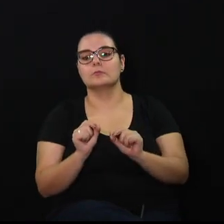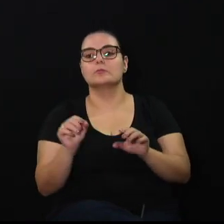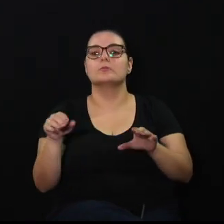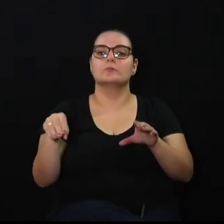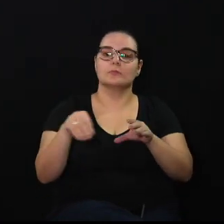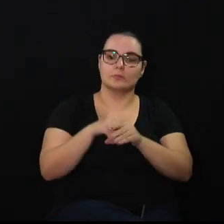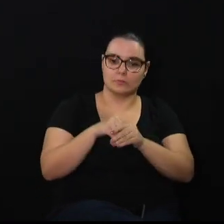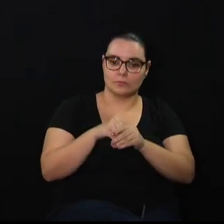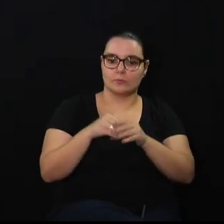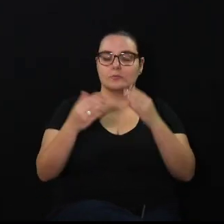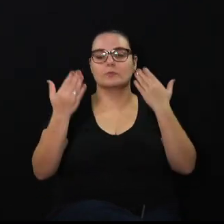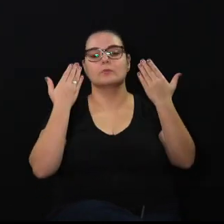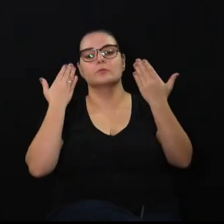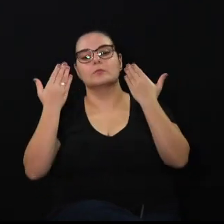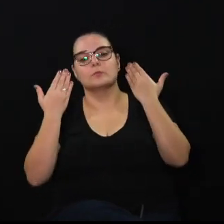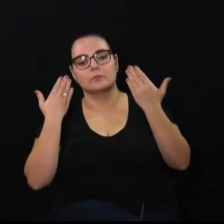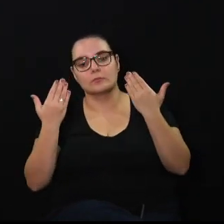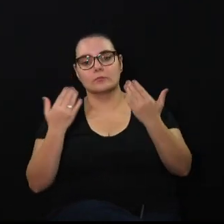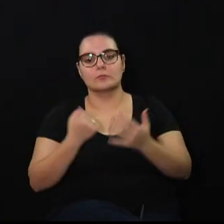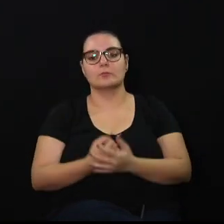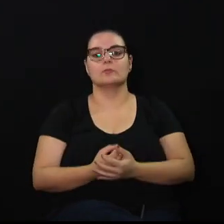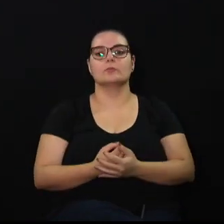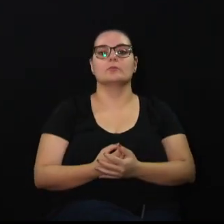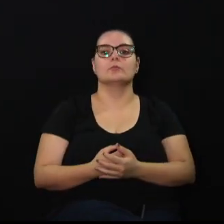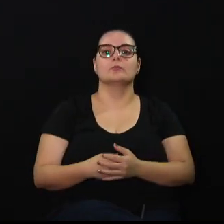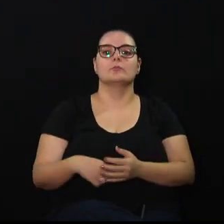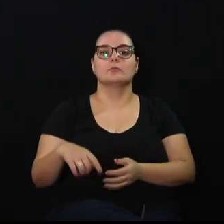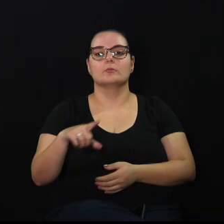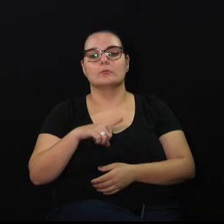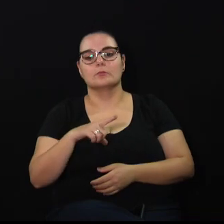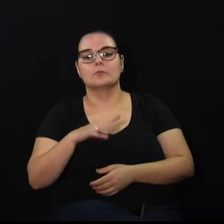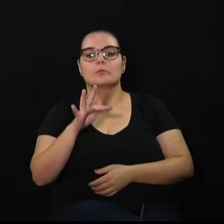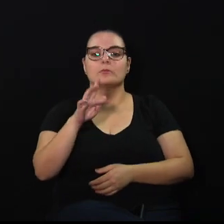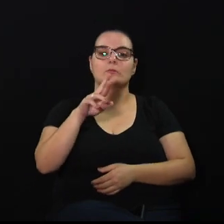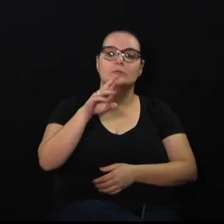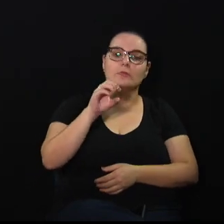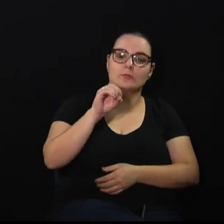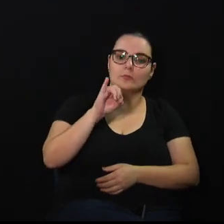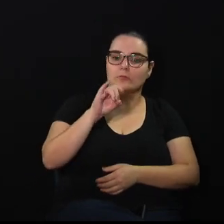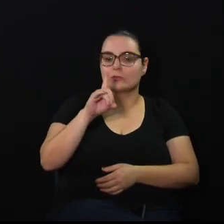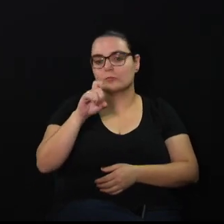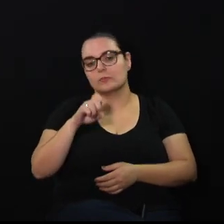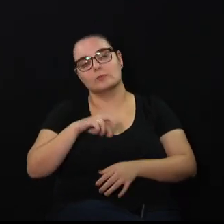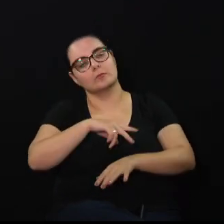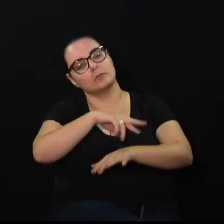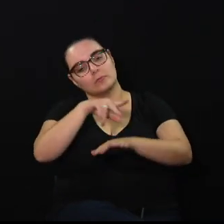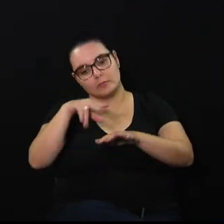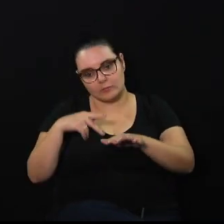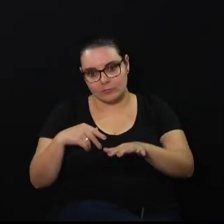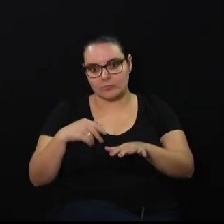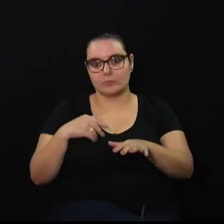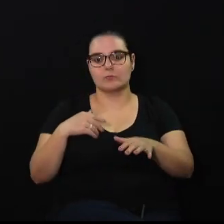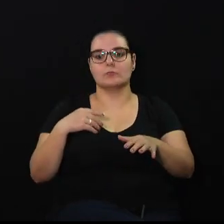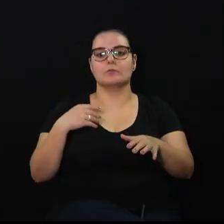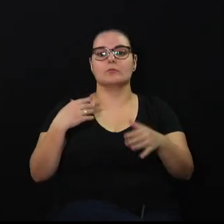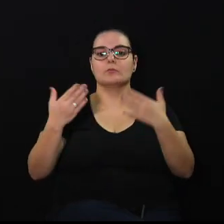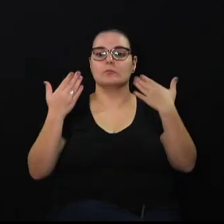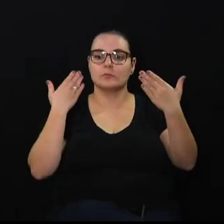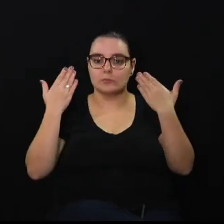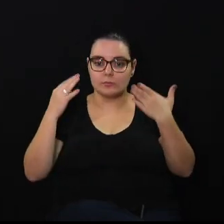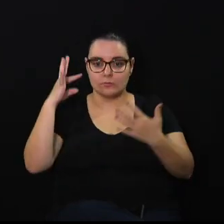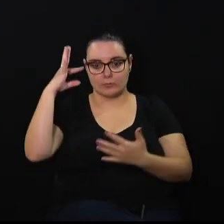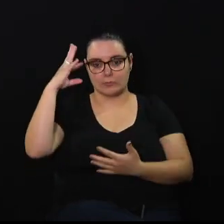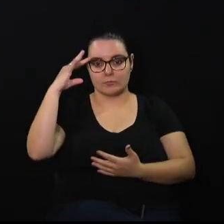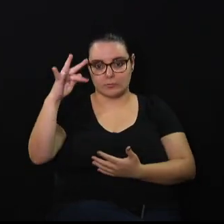assim como a gente tem é psicanálise de freud e outras outras teorias bastante conhecidas dentro da psicologia